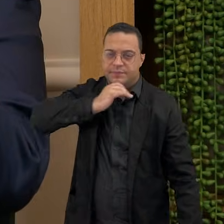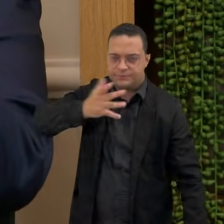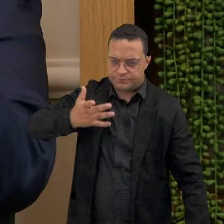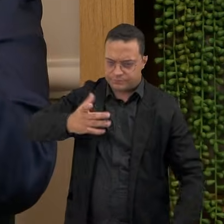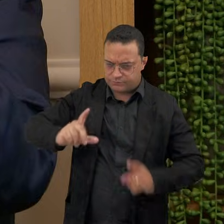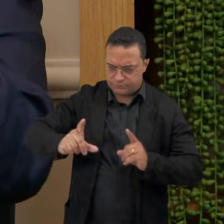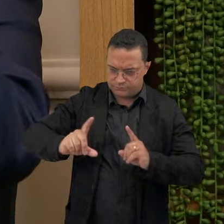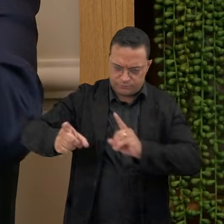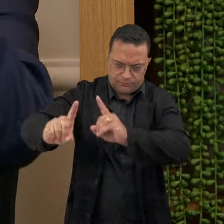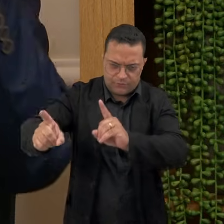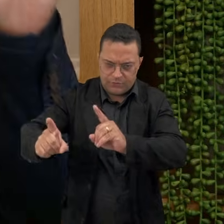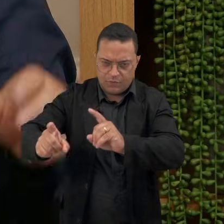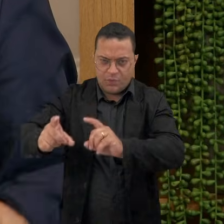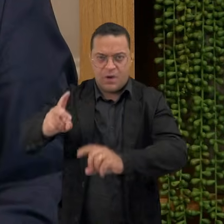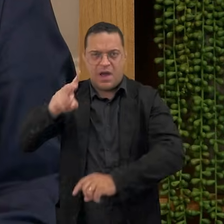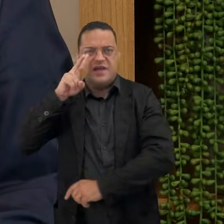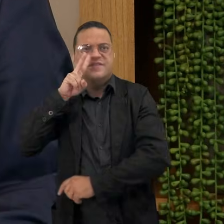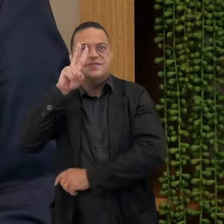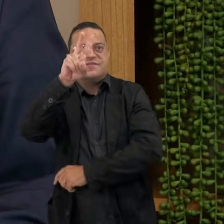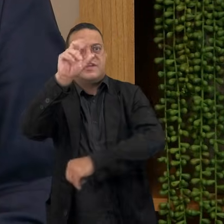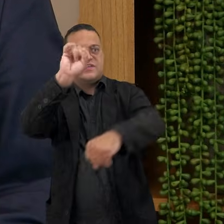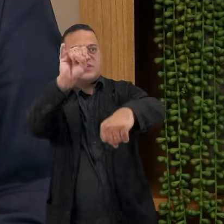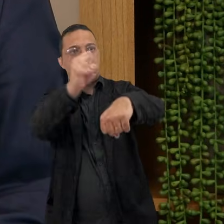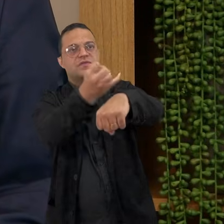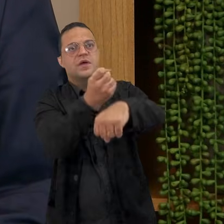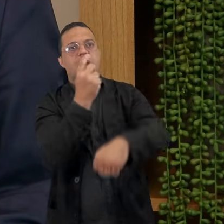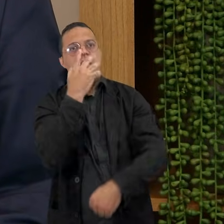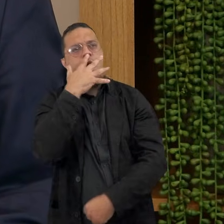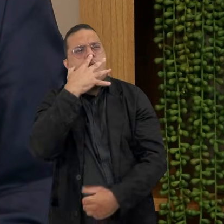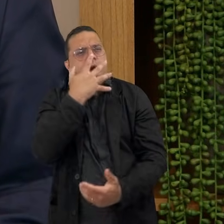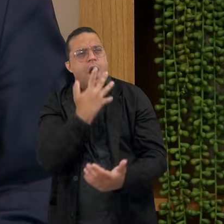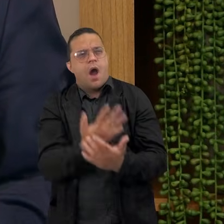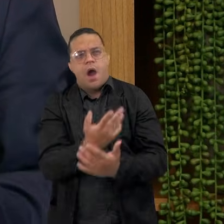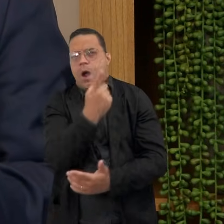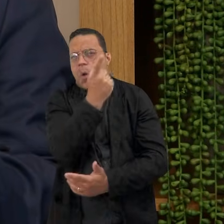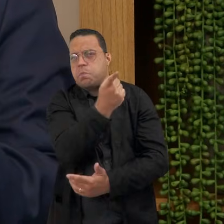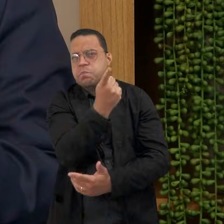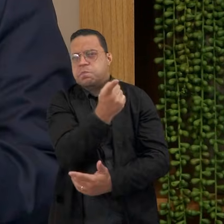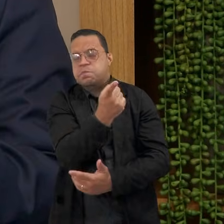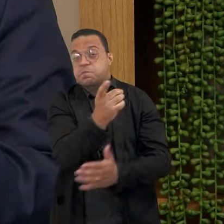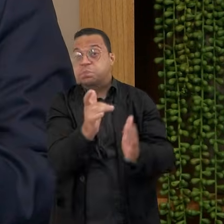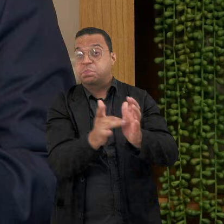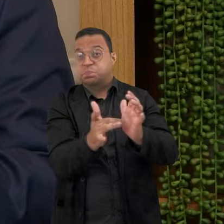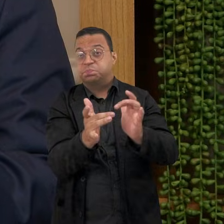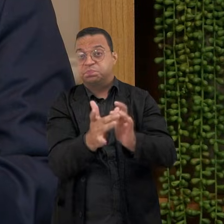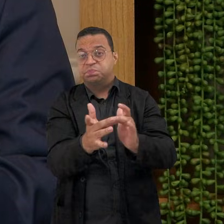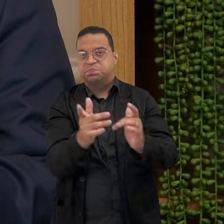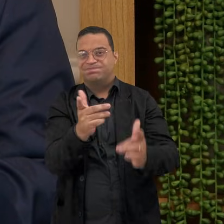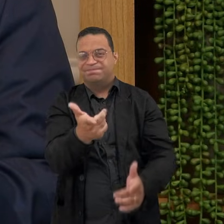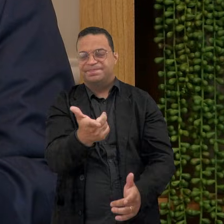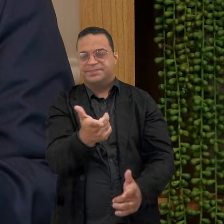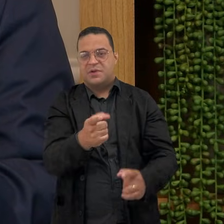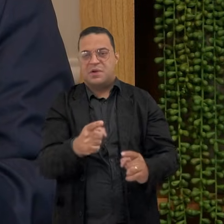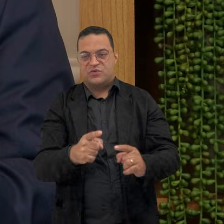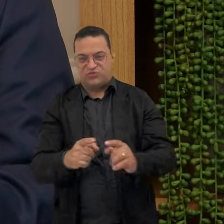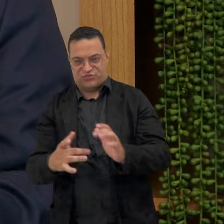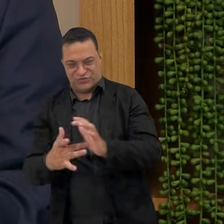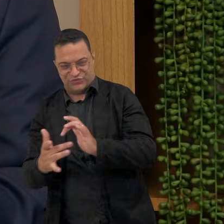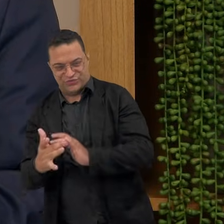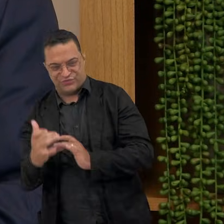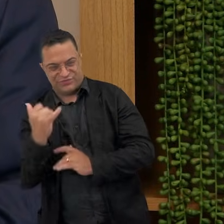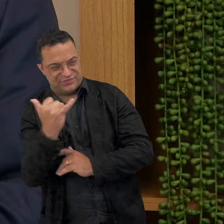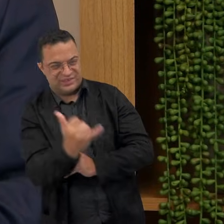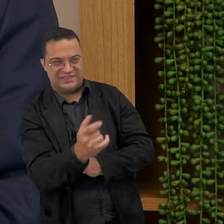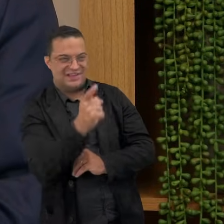Jerusalém e as edificações, eles ficam impressionados, né, pastor Fernando? O Senhor disse: não ficará pedra